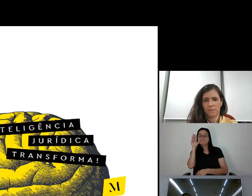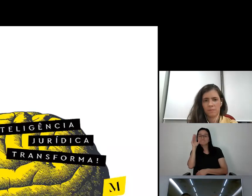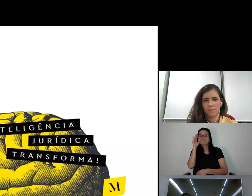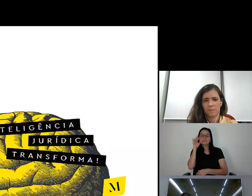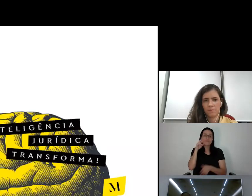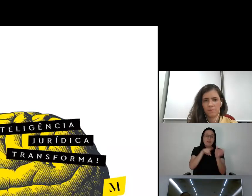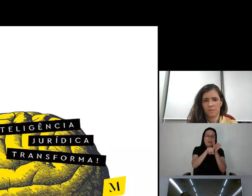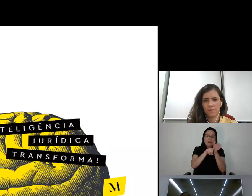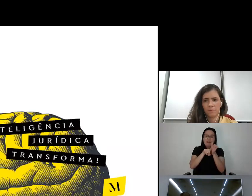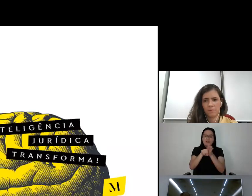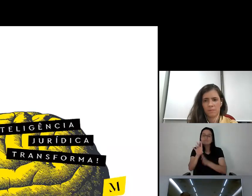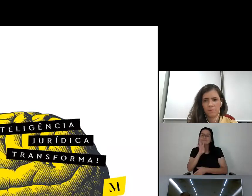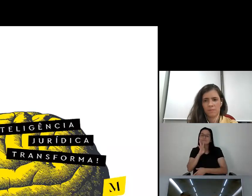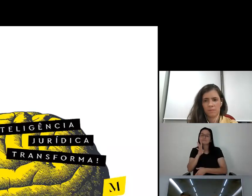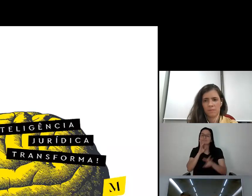os temas,